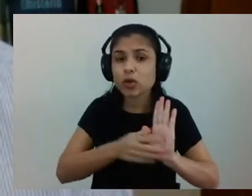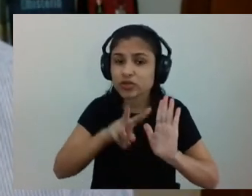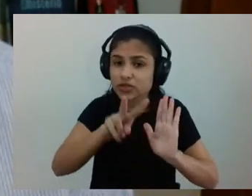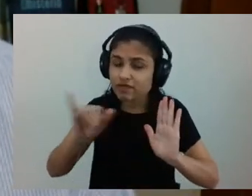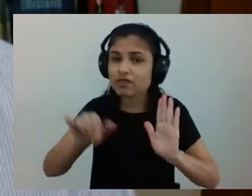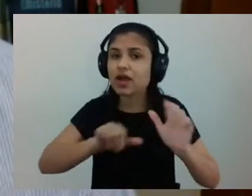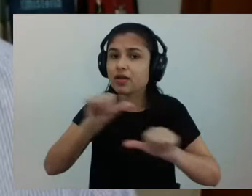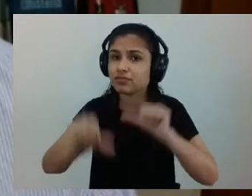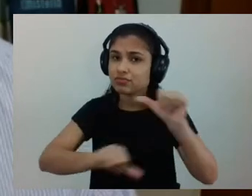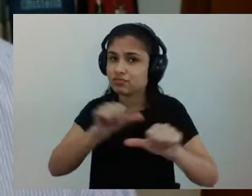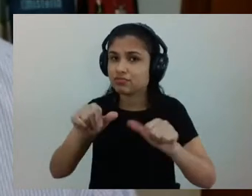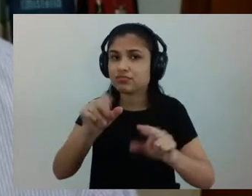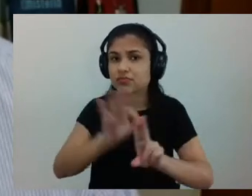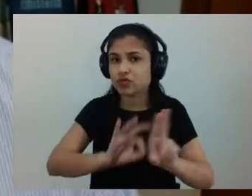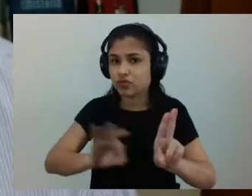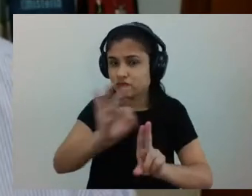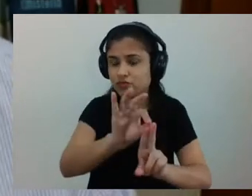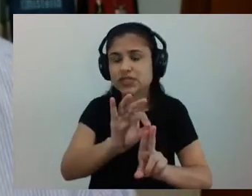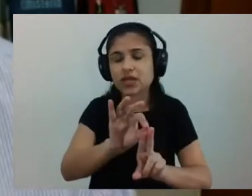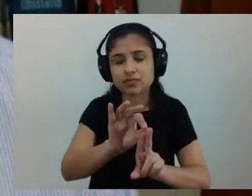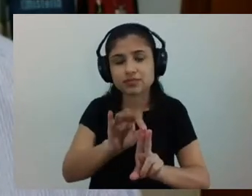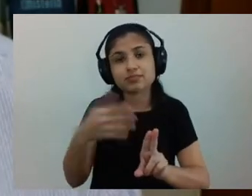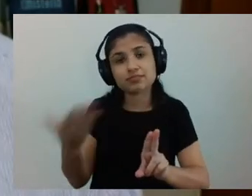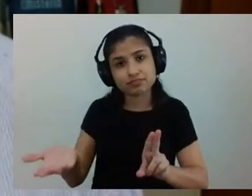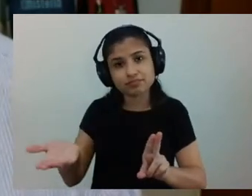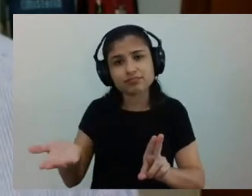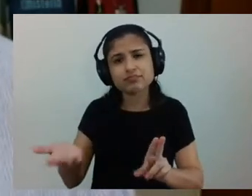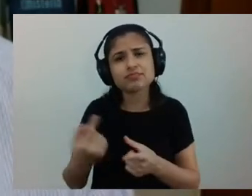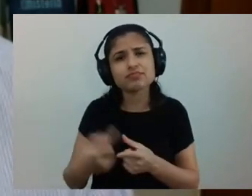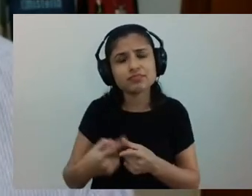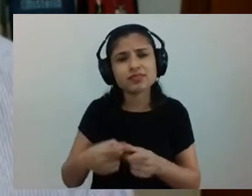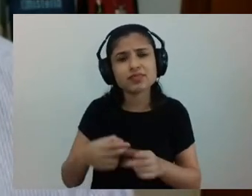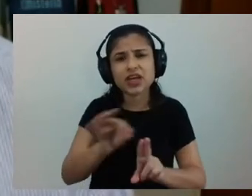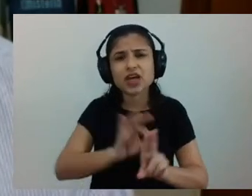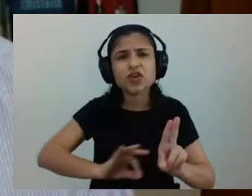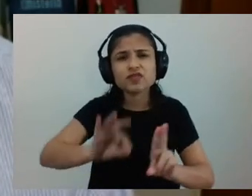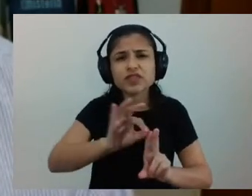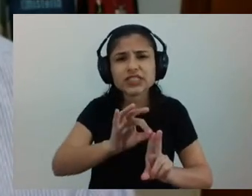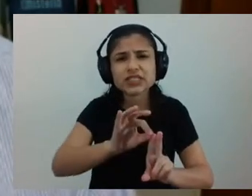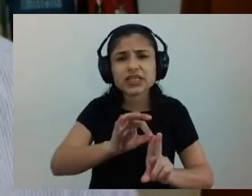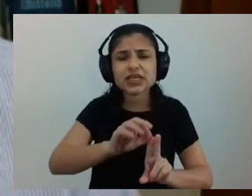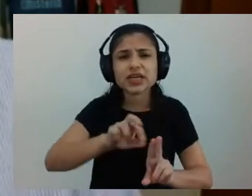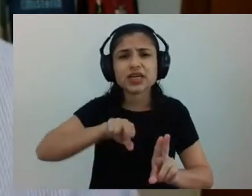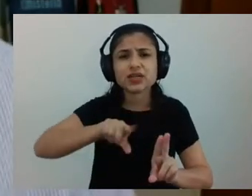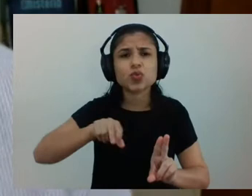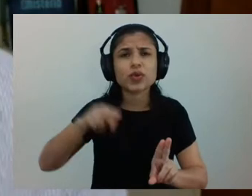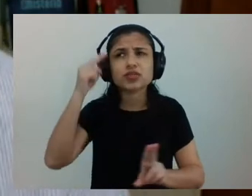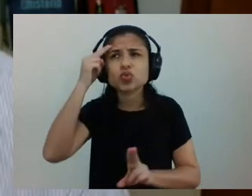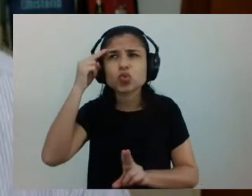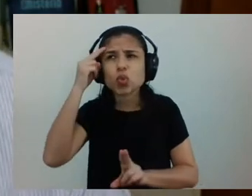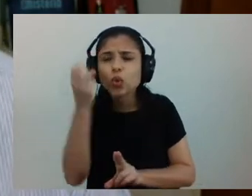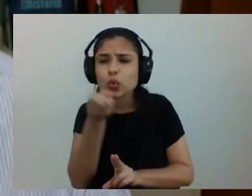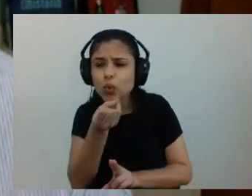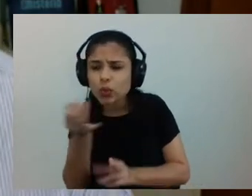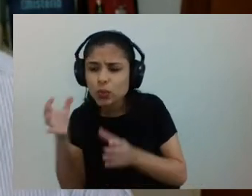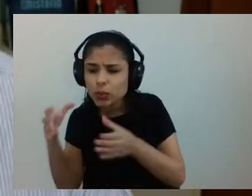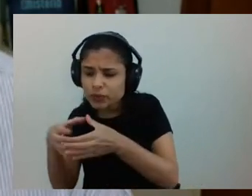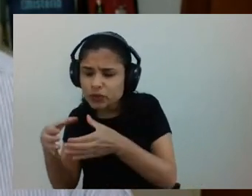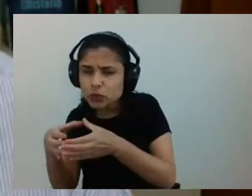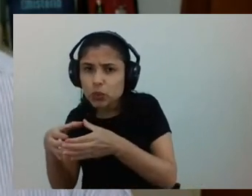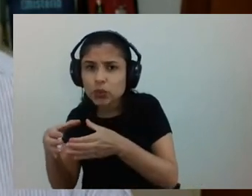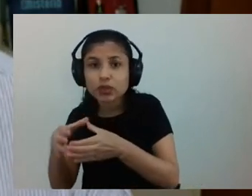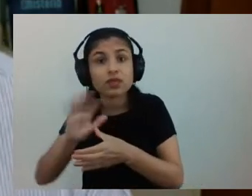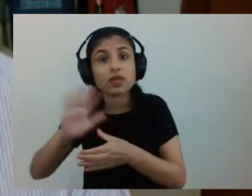universidade. Afinal de contas, a UFSCar não deve ser, deve ser um sonho de apenas algumas pessoas, ela é um sonho de